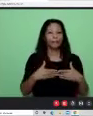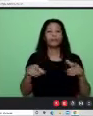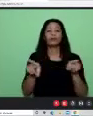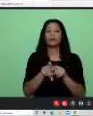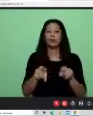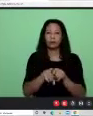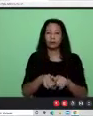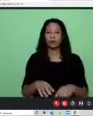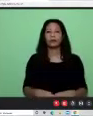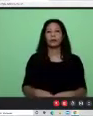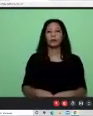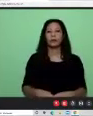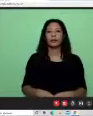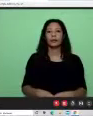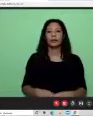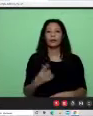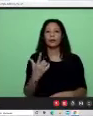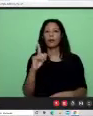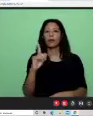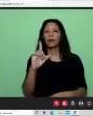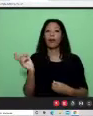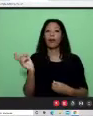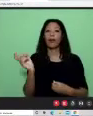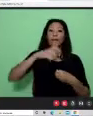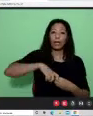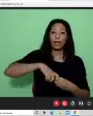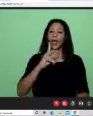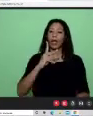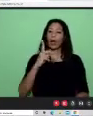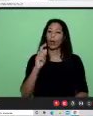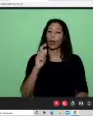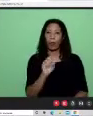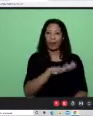volta da própria UPA para aquele espaço.